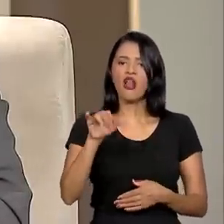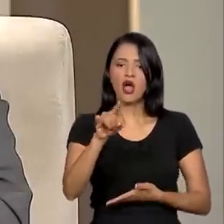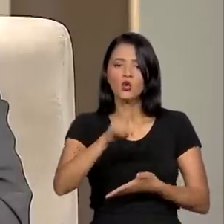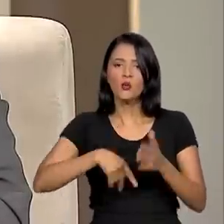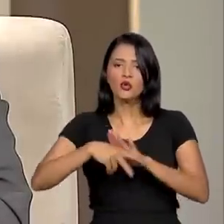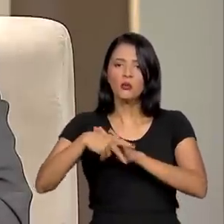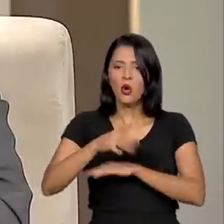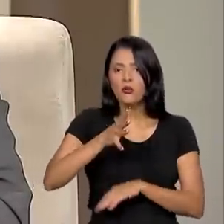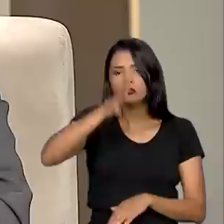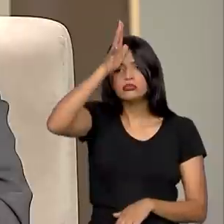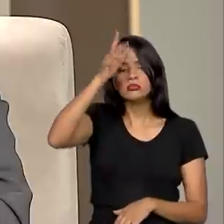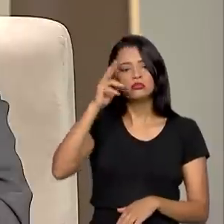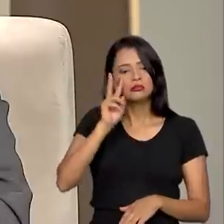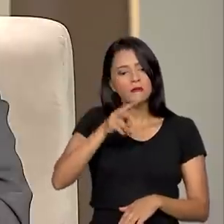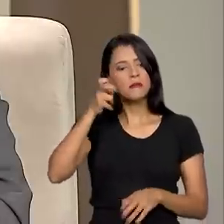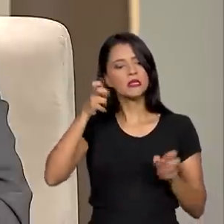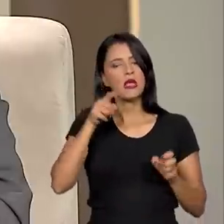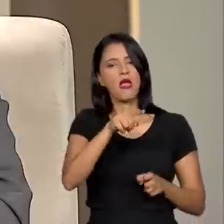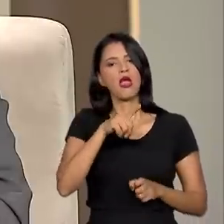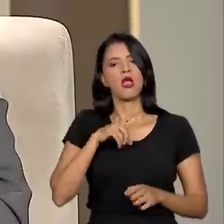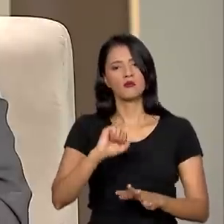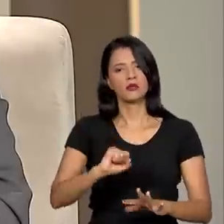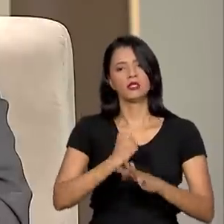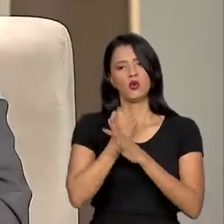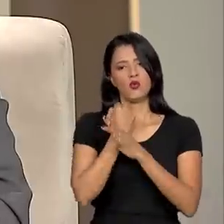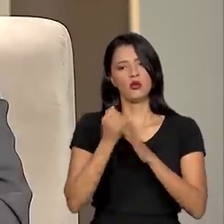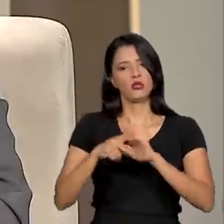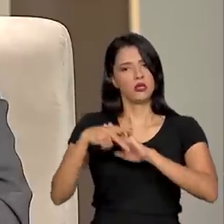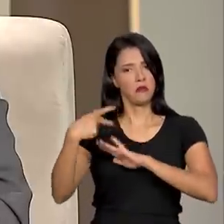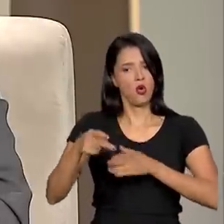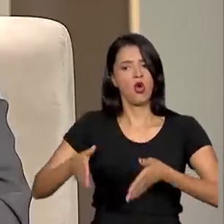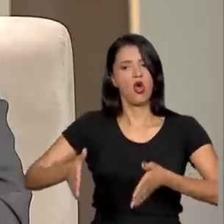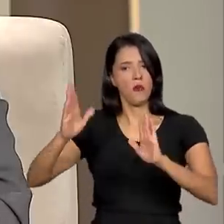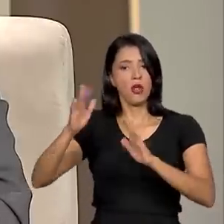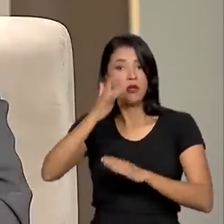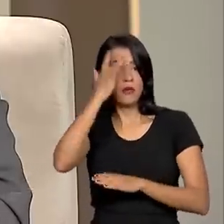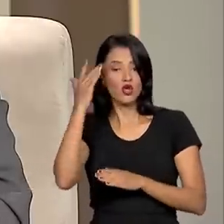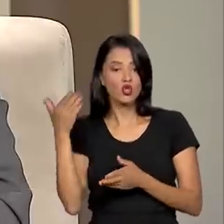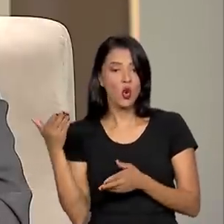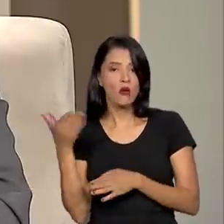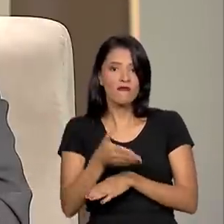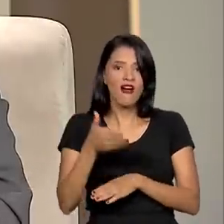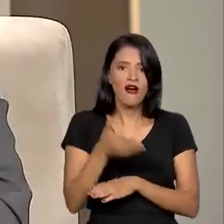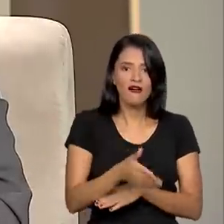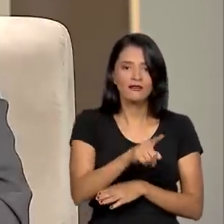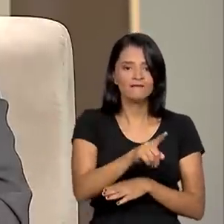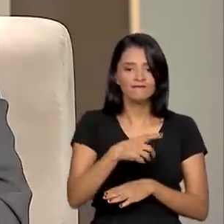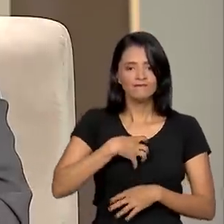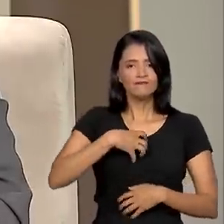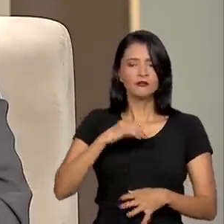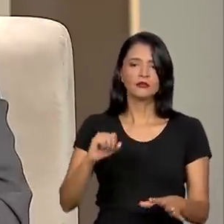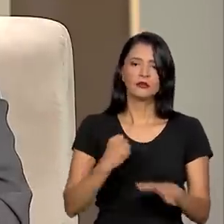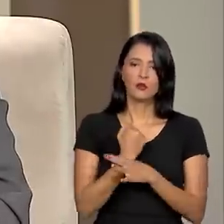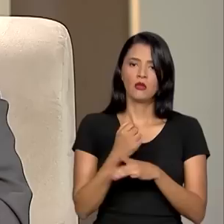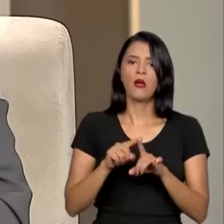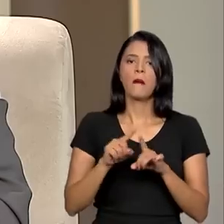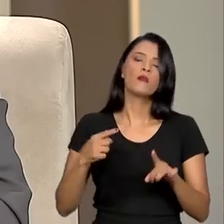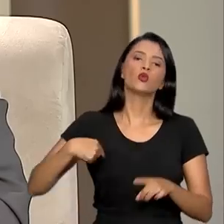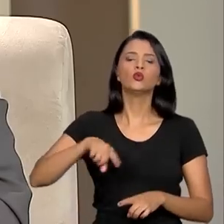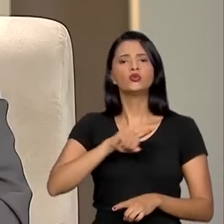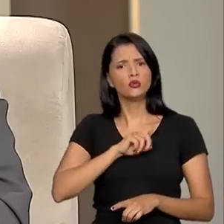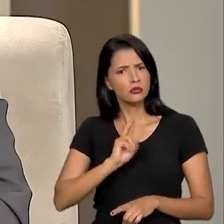segurança que o edifício e a população que ele frequenta está segura. Mas os nossos museus sempre